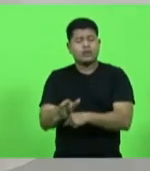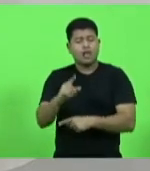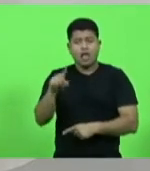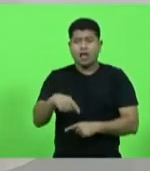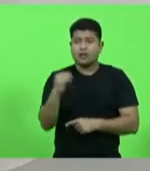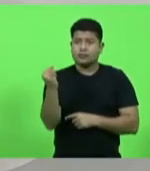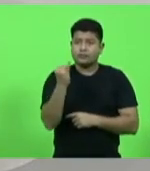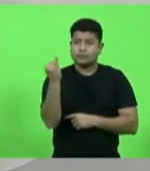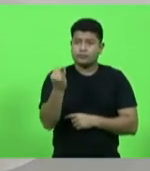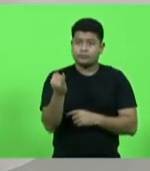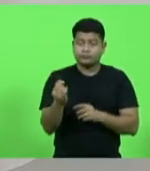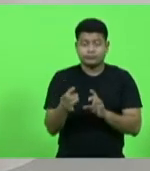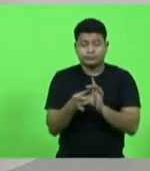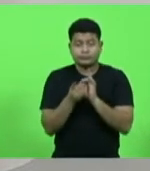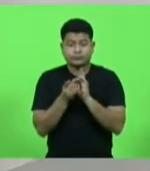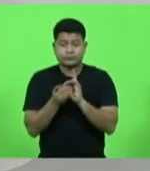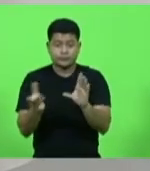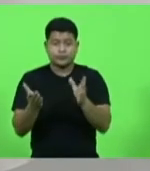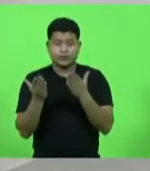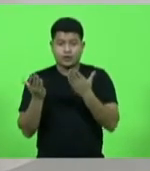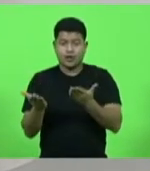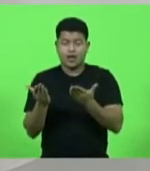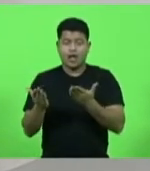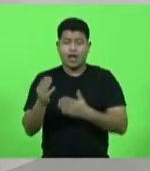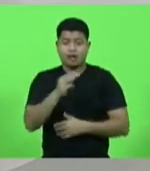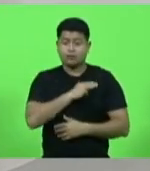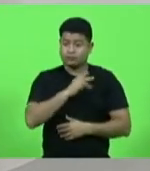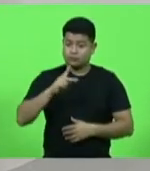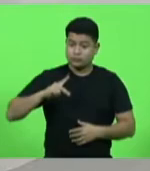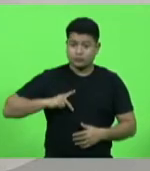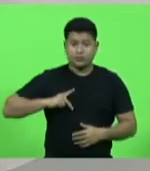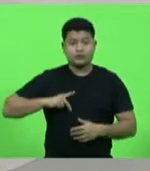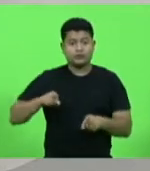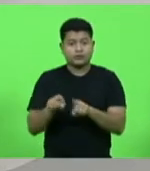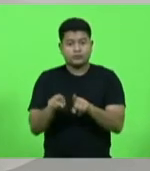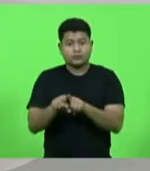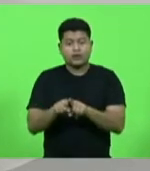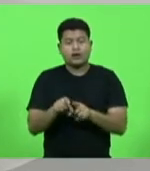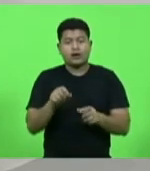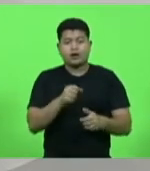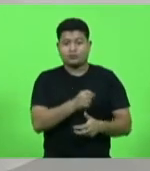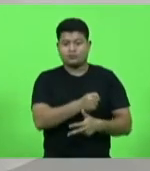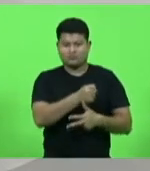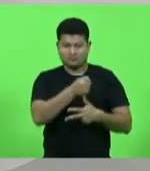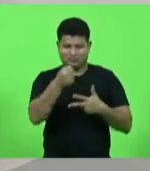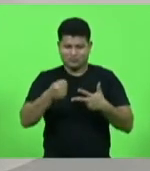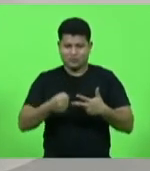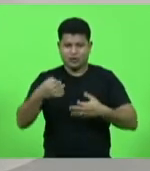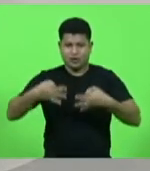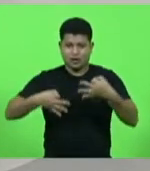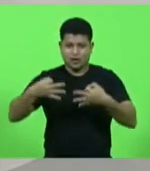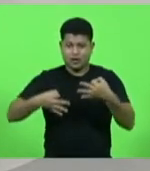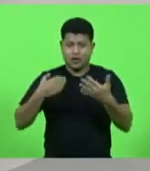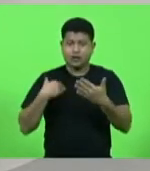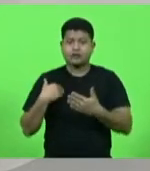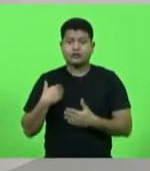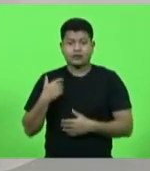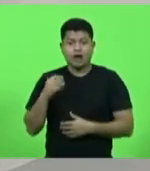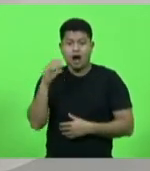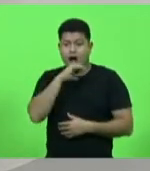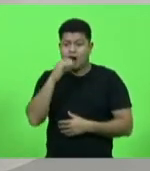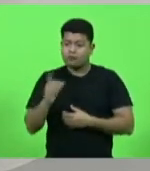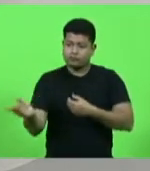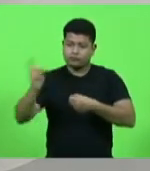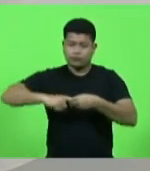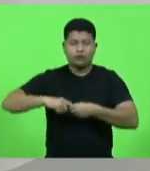o Poder Judiciário e o Ministério Público busquem retomar o atendimento presencial com, evidentemente,